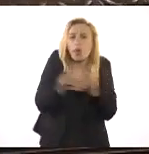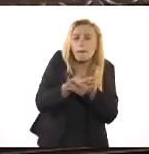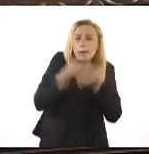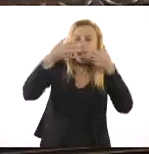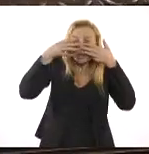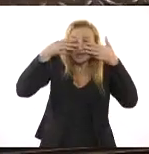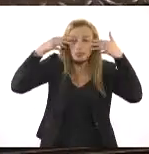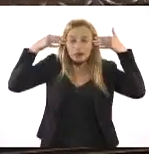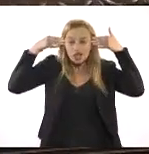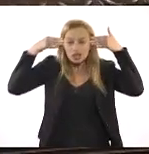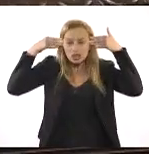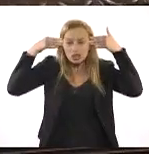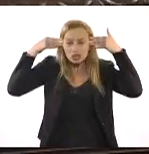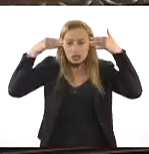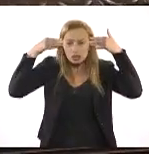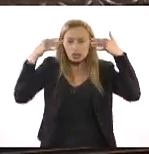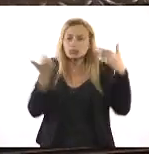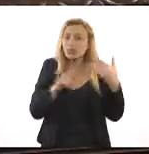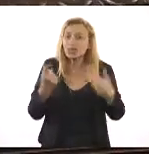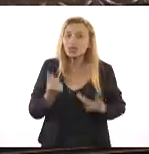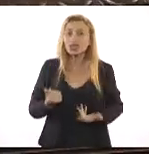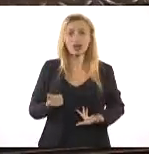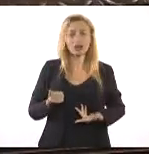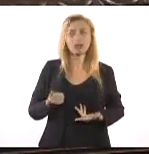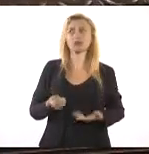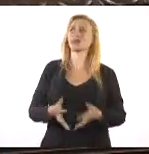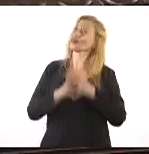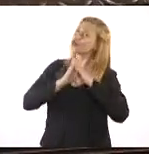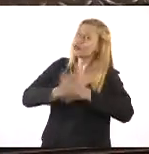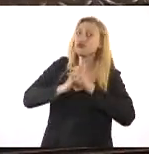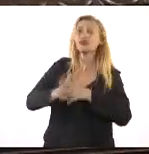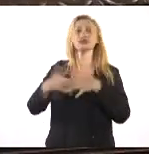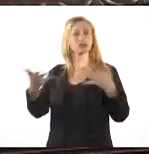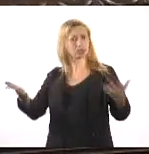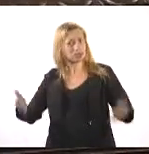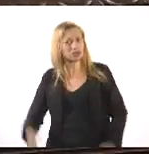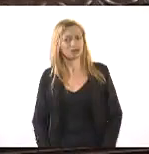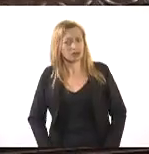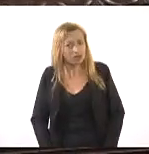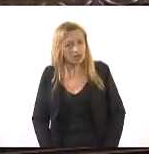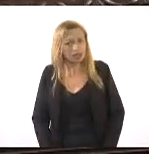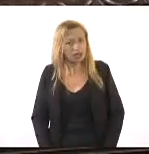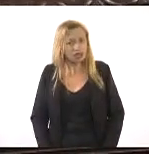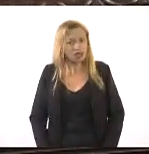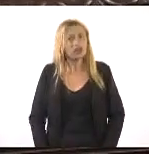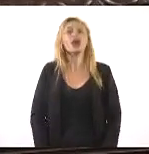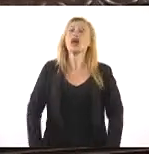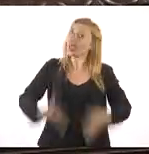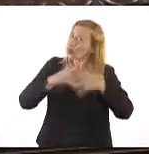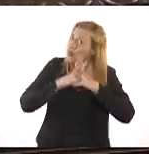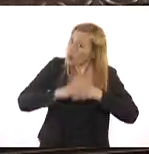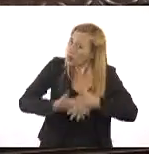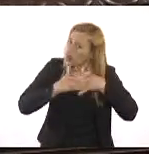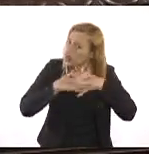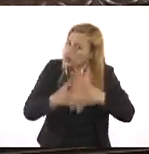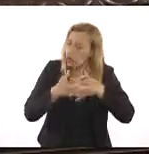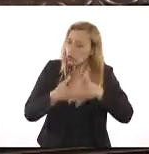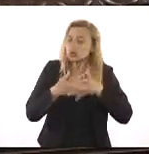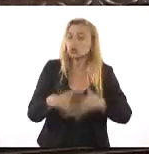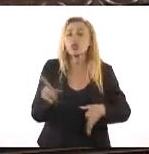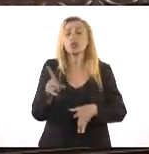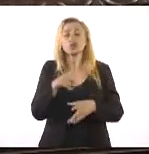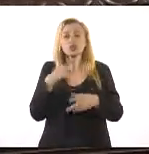sem ter dinheiro? Olha, é muito complicado, pessoal. É muito complicado quando a